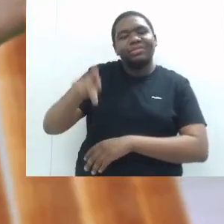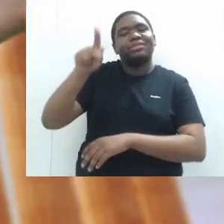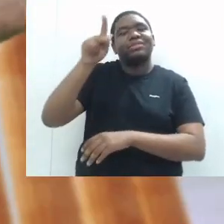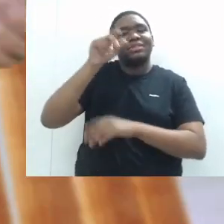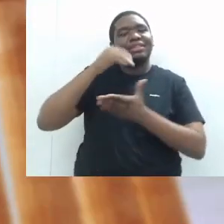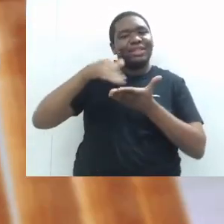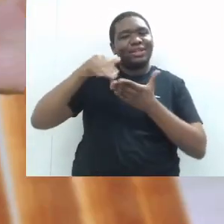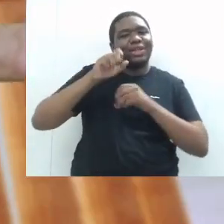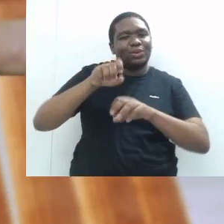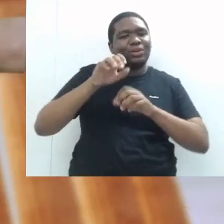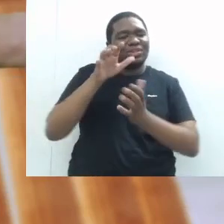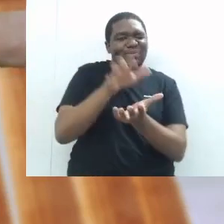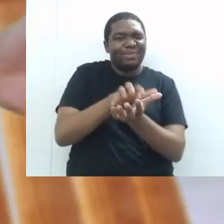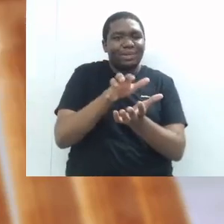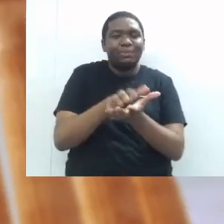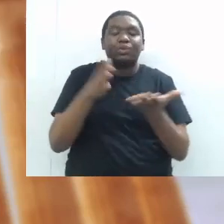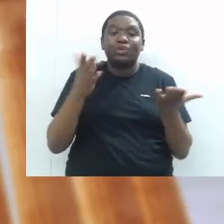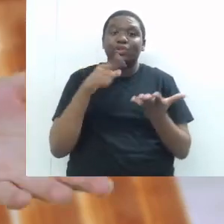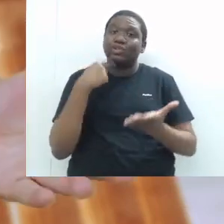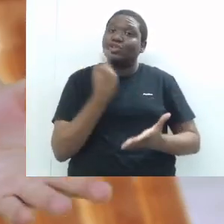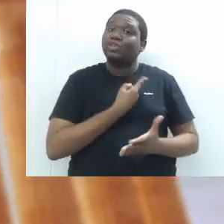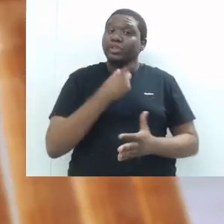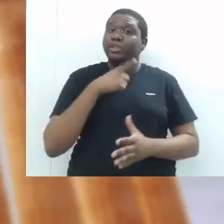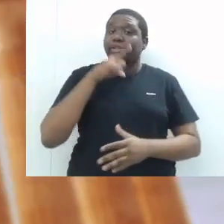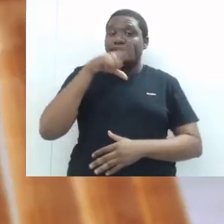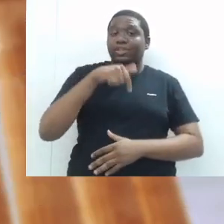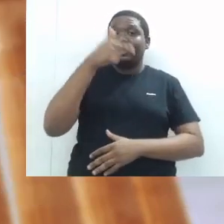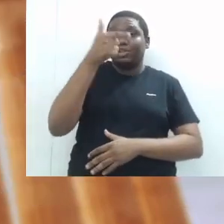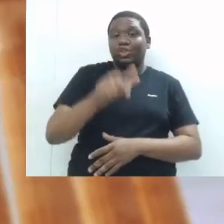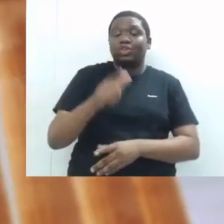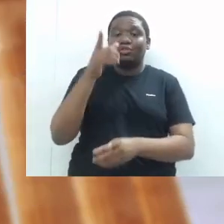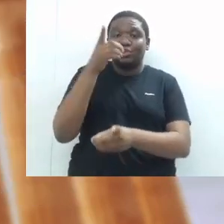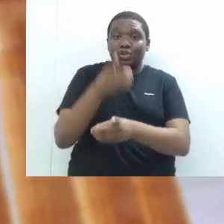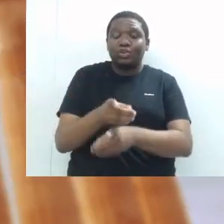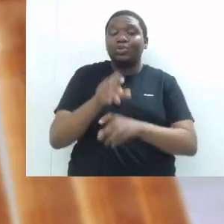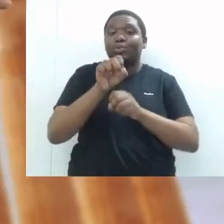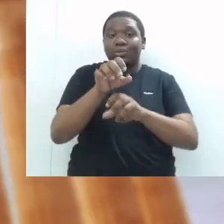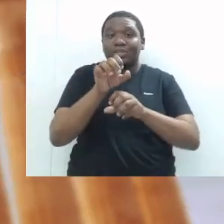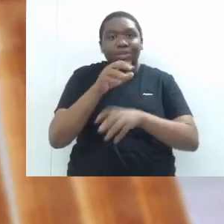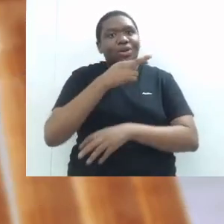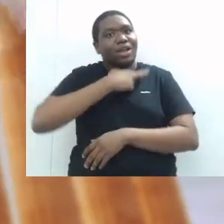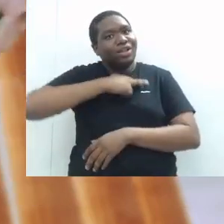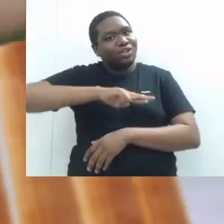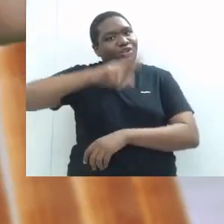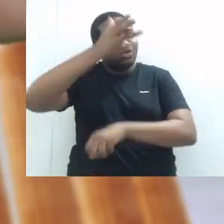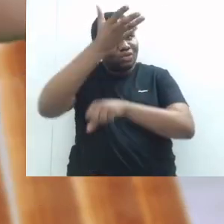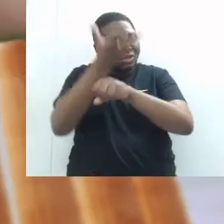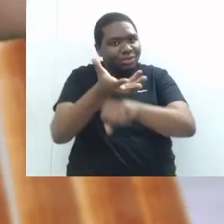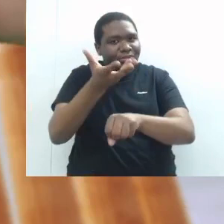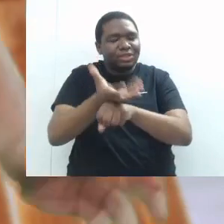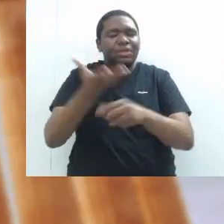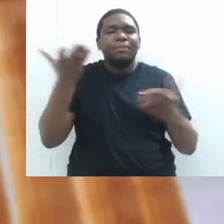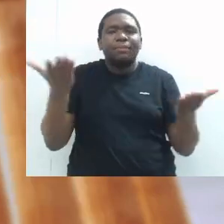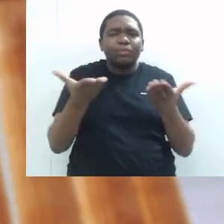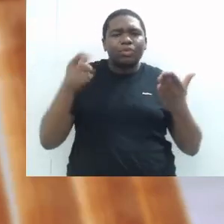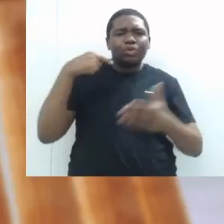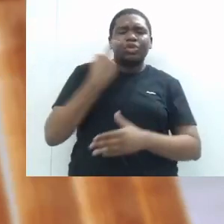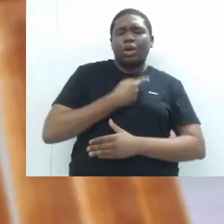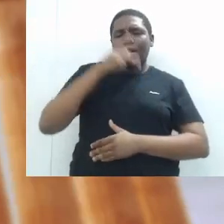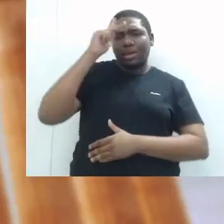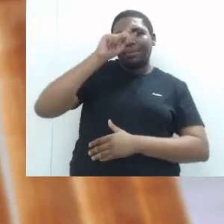hoje nós temos mais um encontro sobre o componente ensino religioso. Lembrar que nós estamos nessa série